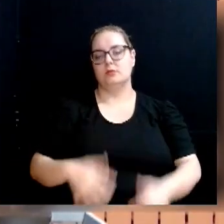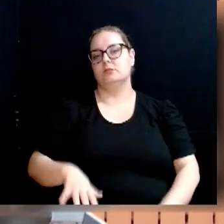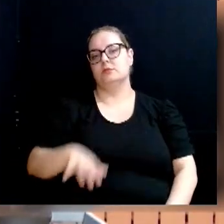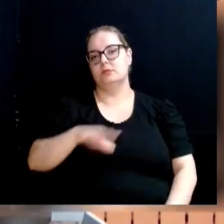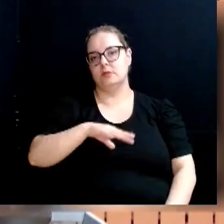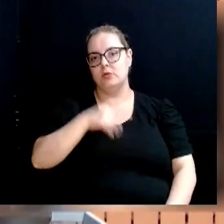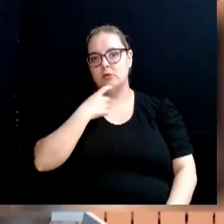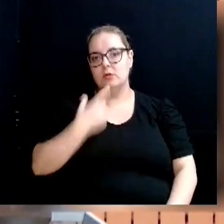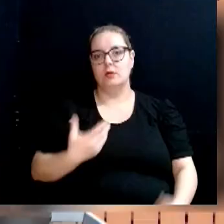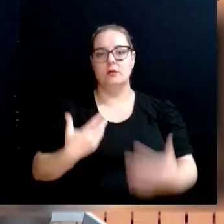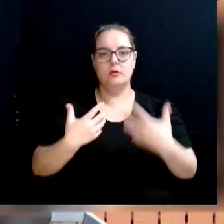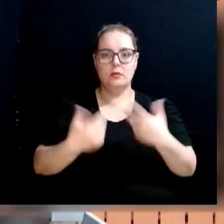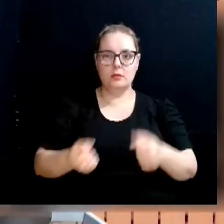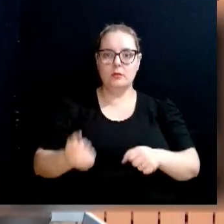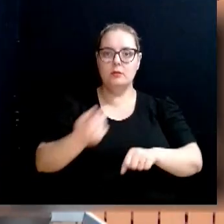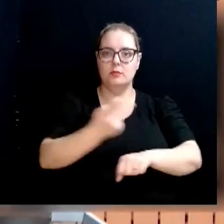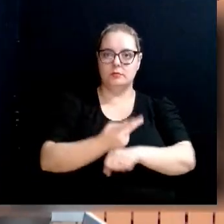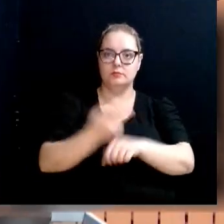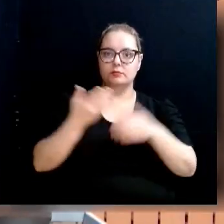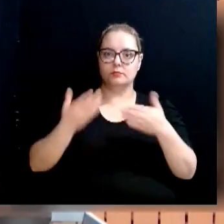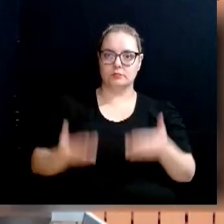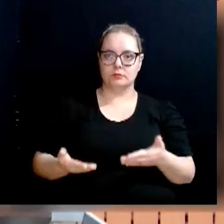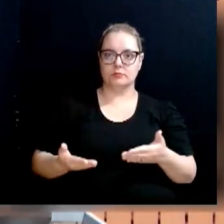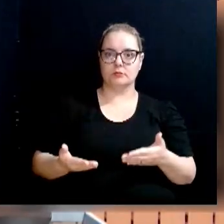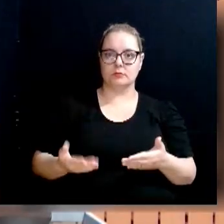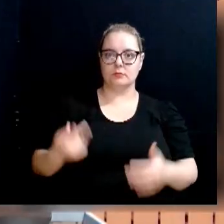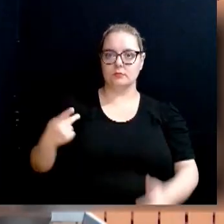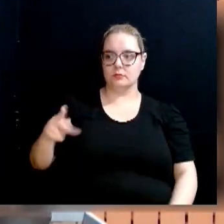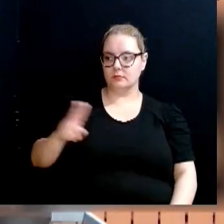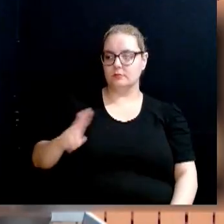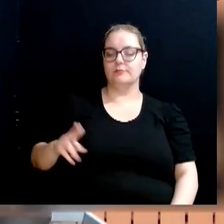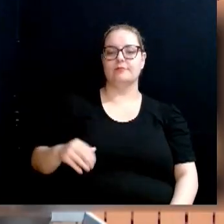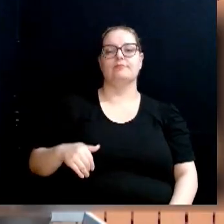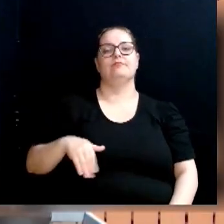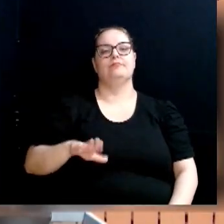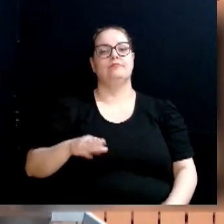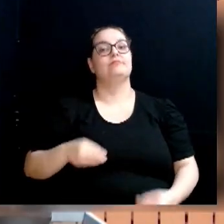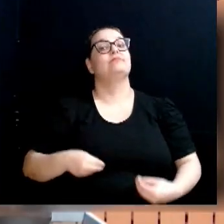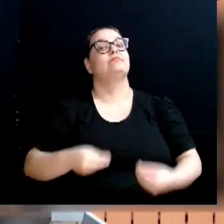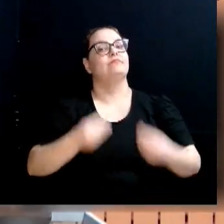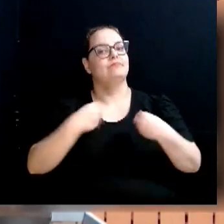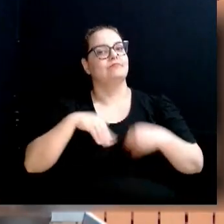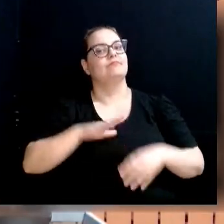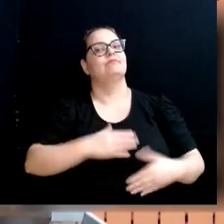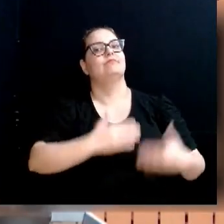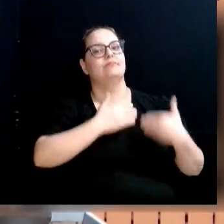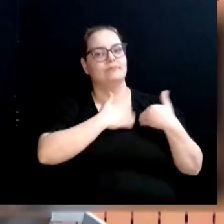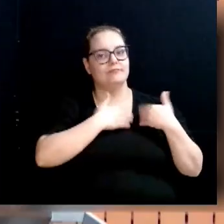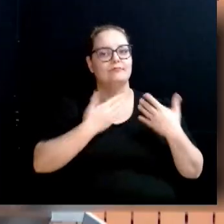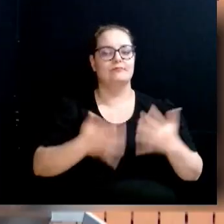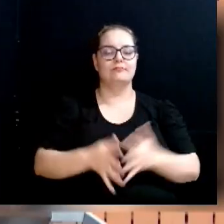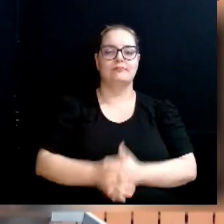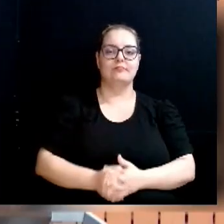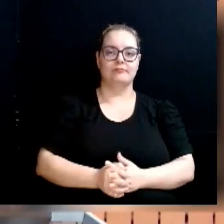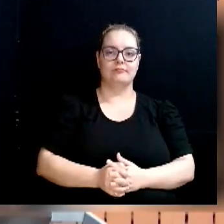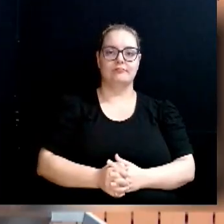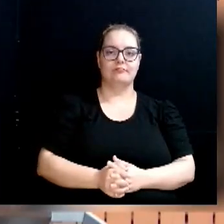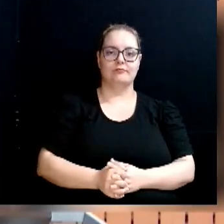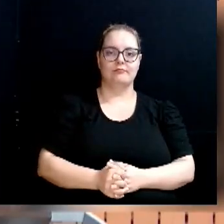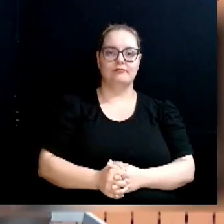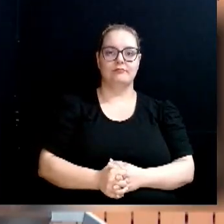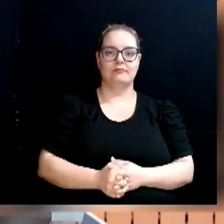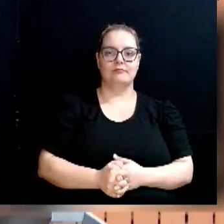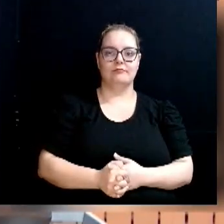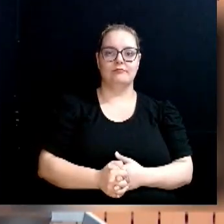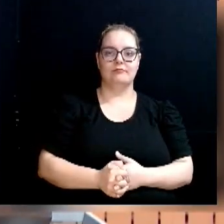um prêmio desse com o seu nome só nos dá mais responsabilidade ainda, né, de